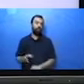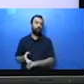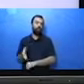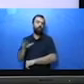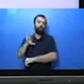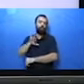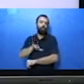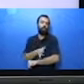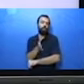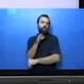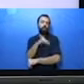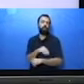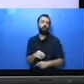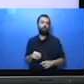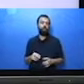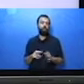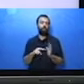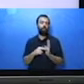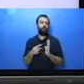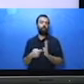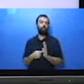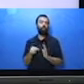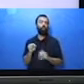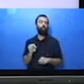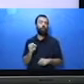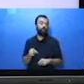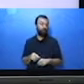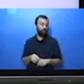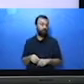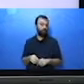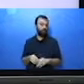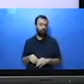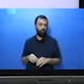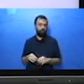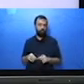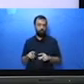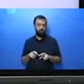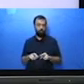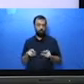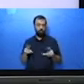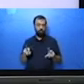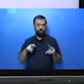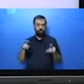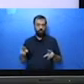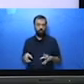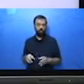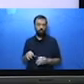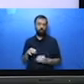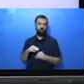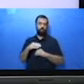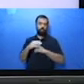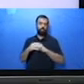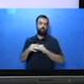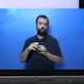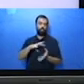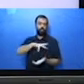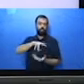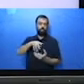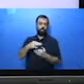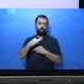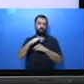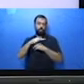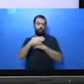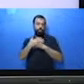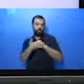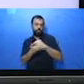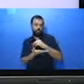que é um relevo? O relevo é a variação da camada superficial da litosfera. É o local